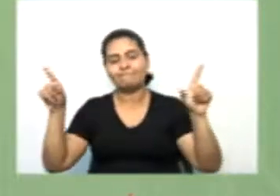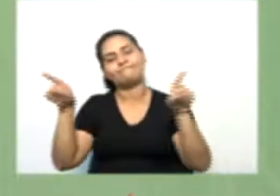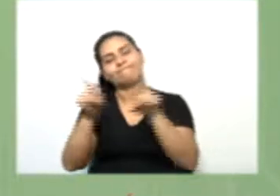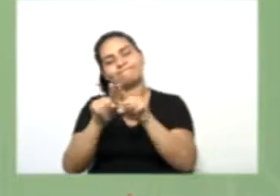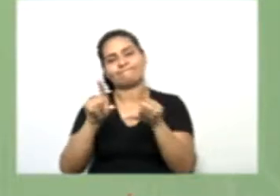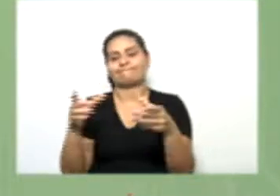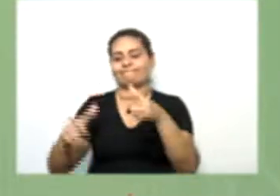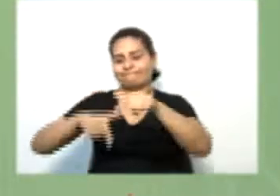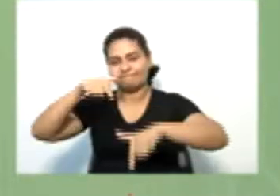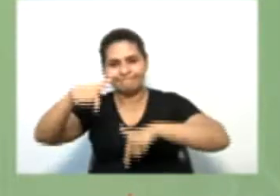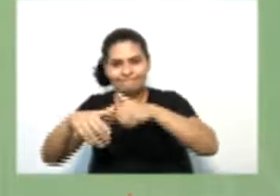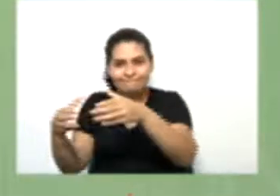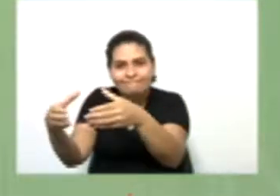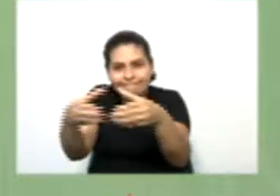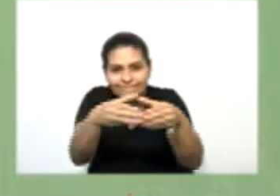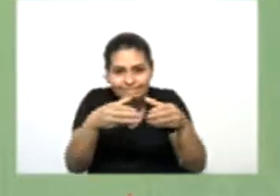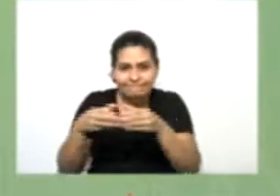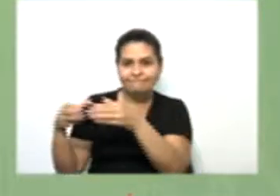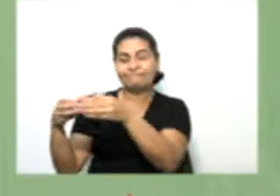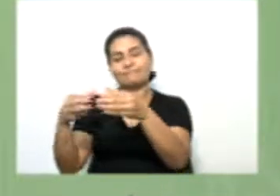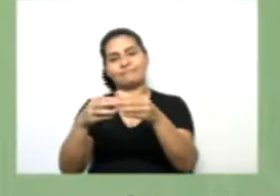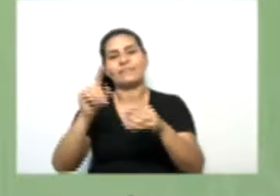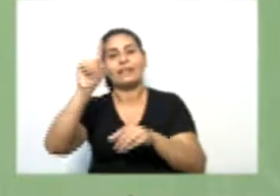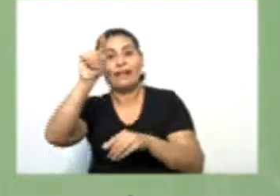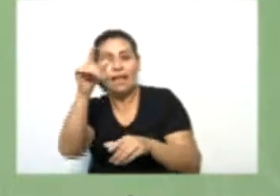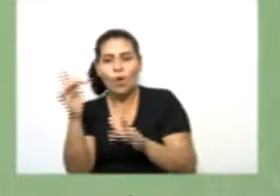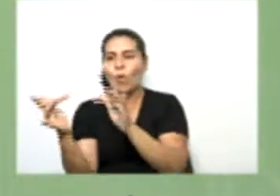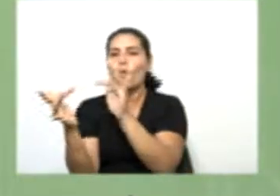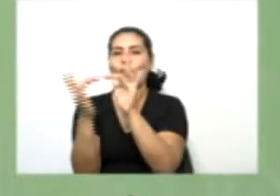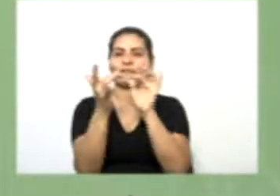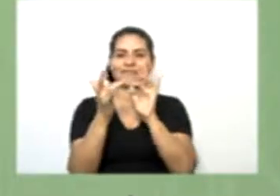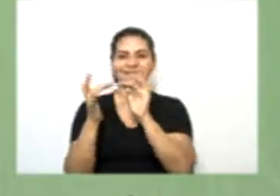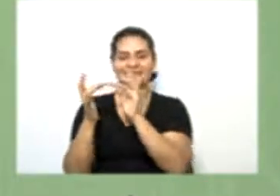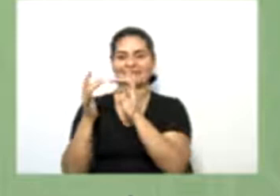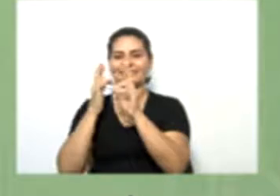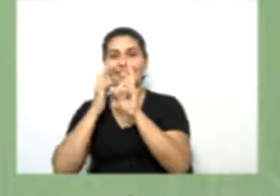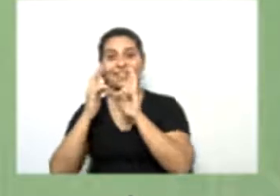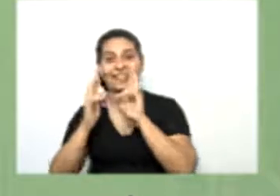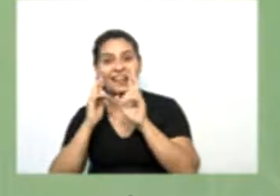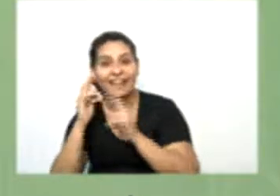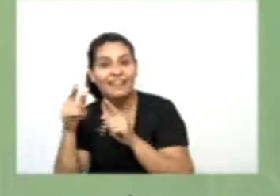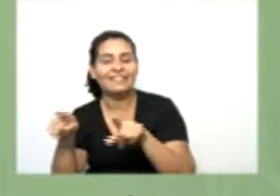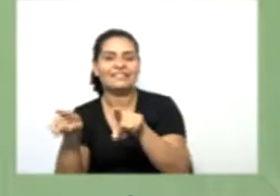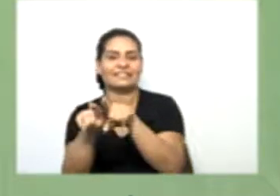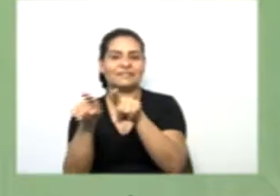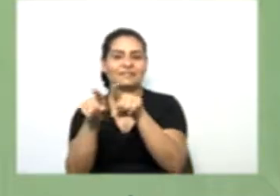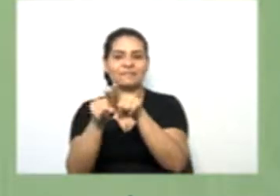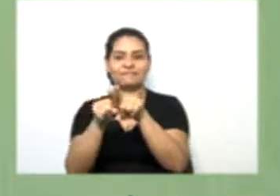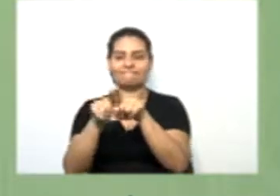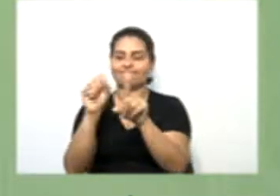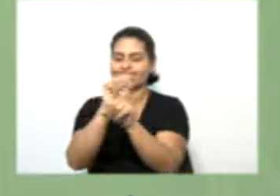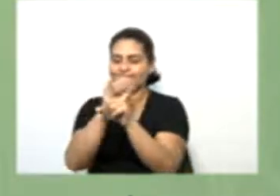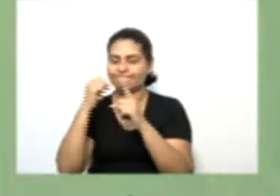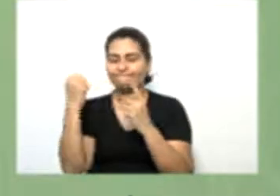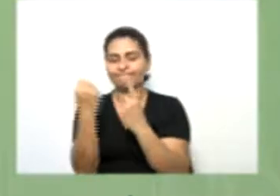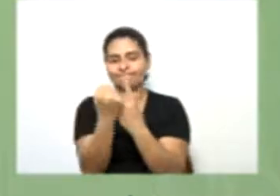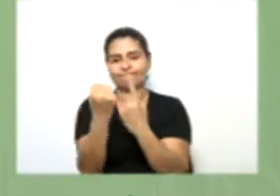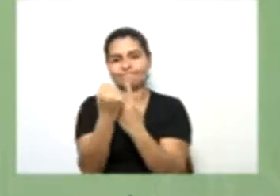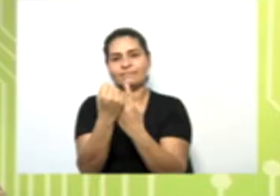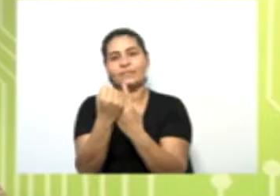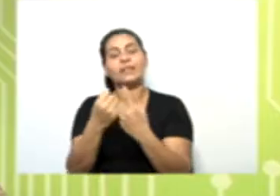em equipe, que é também um relacionamento, o quê? Um relacionamento social,